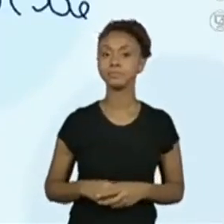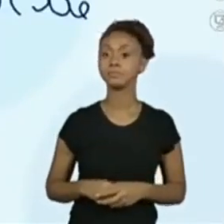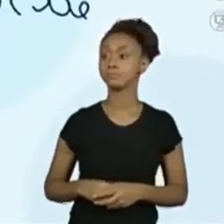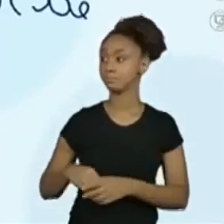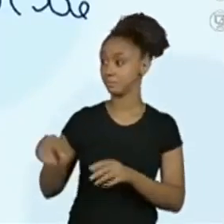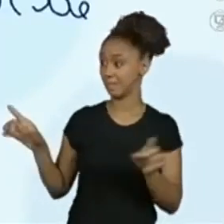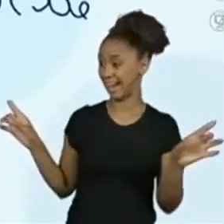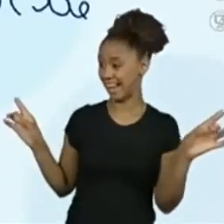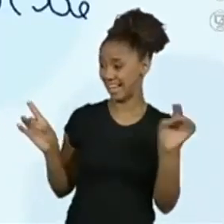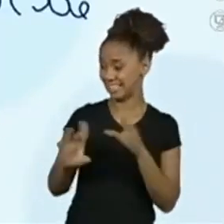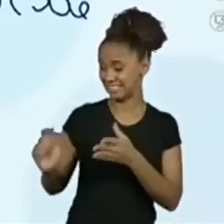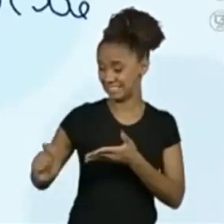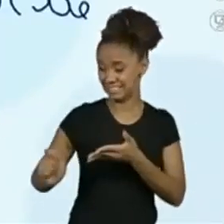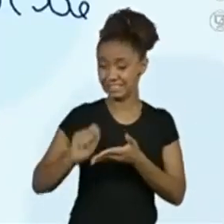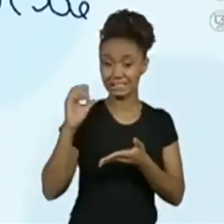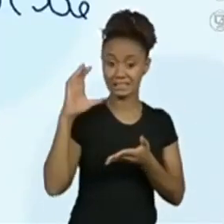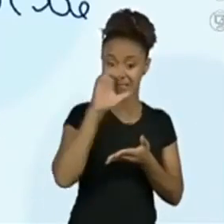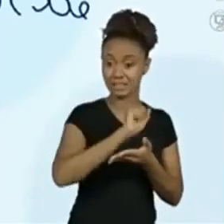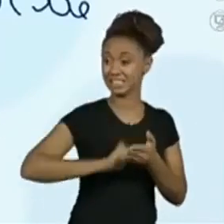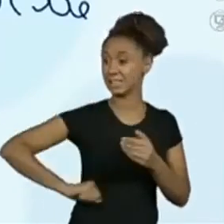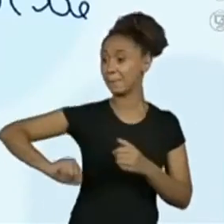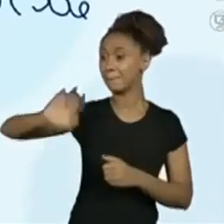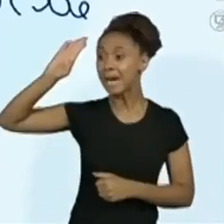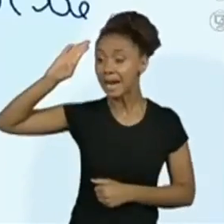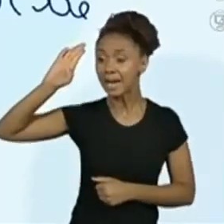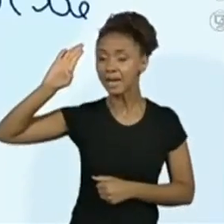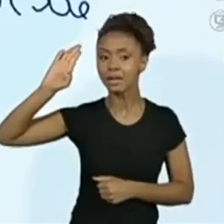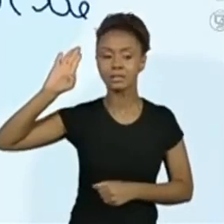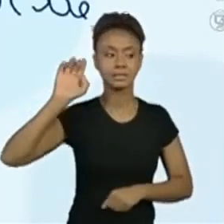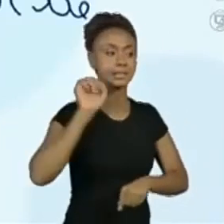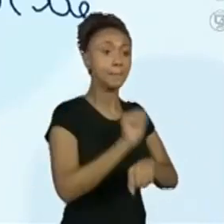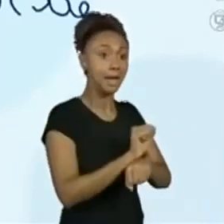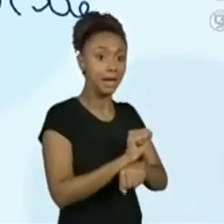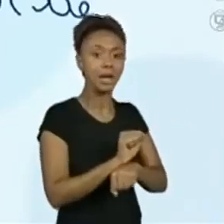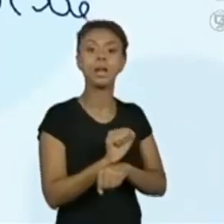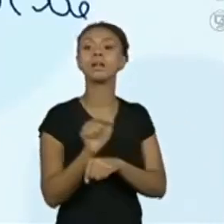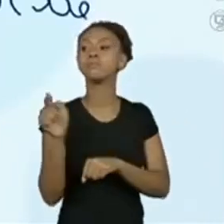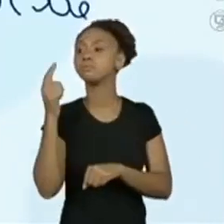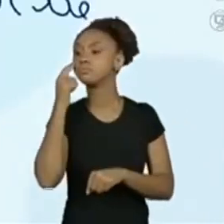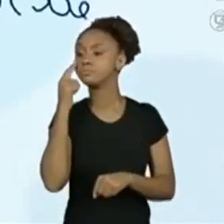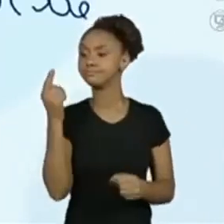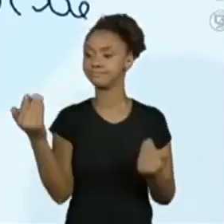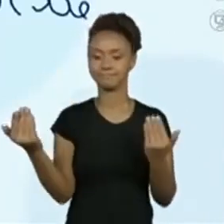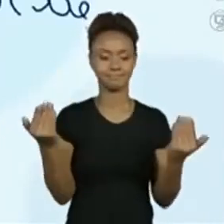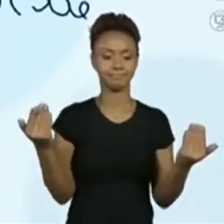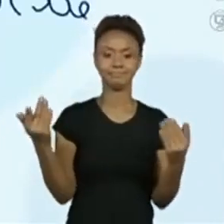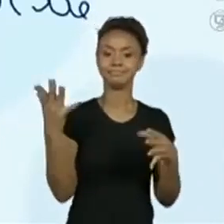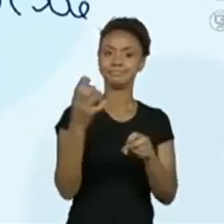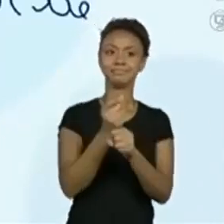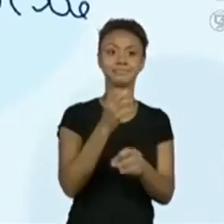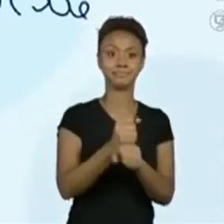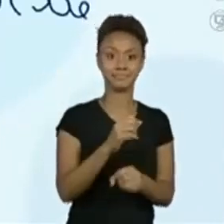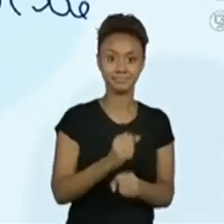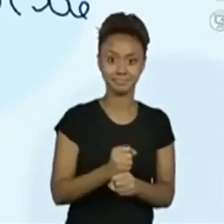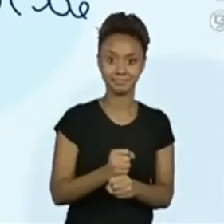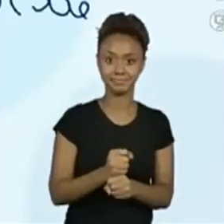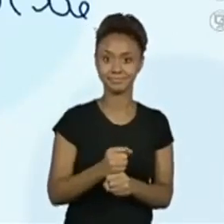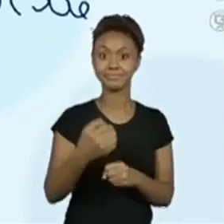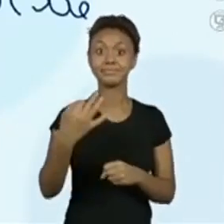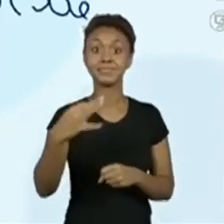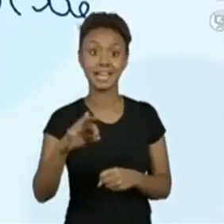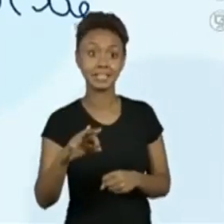quando terminar de escrever, parar de escrever e contar os pontos. Sim. Foi isso que aconteceu?